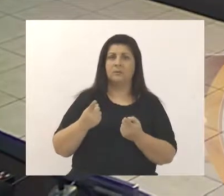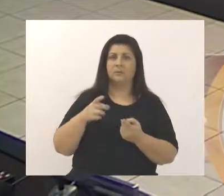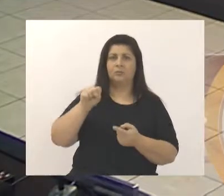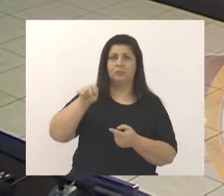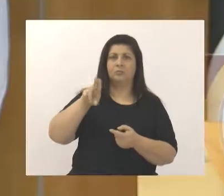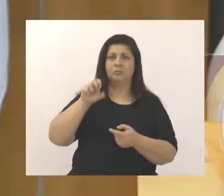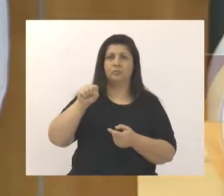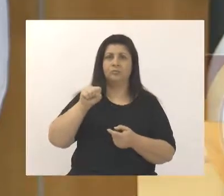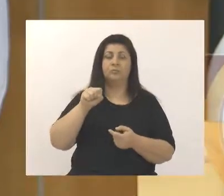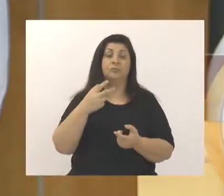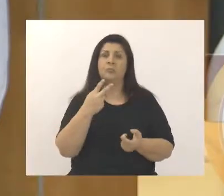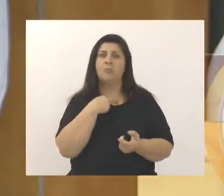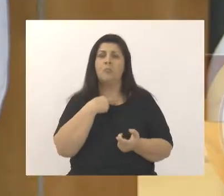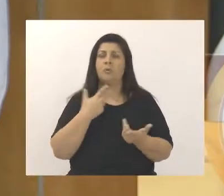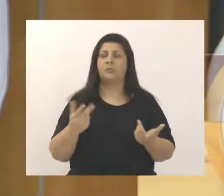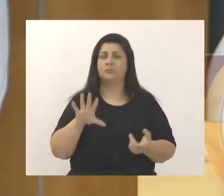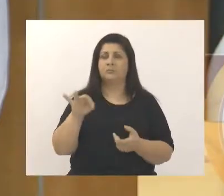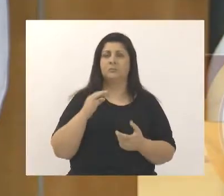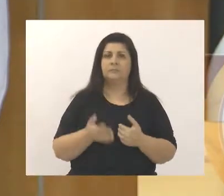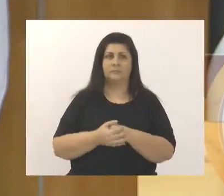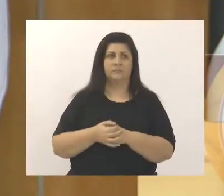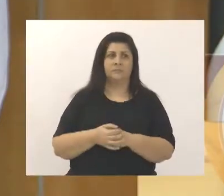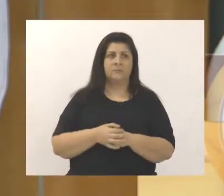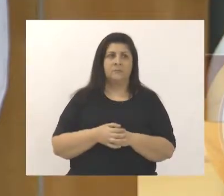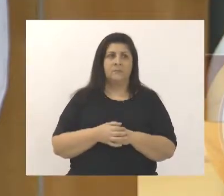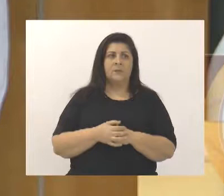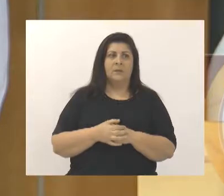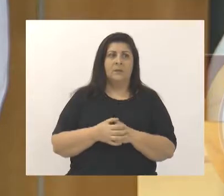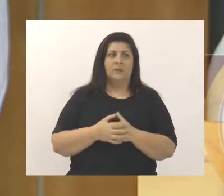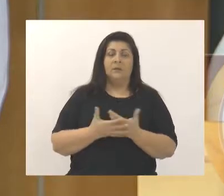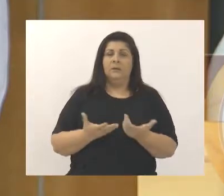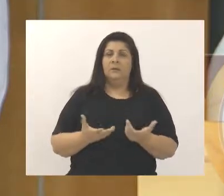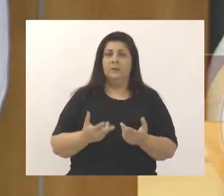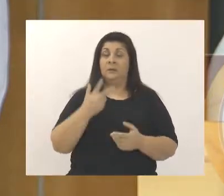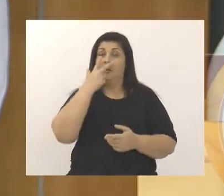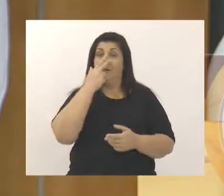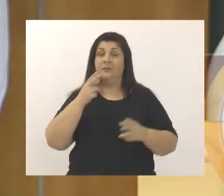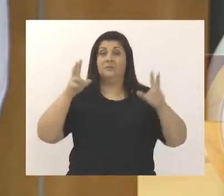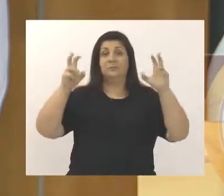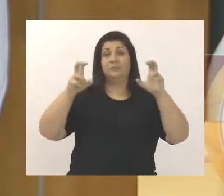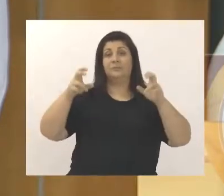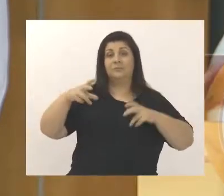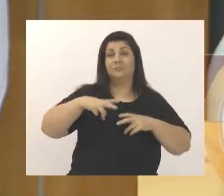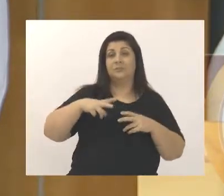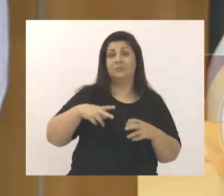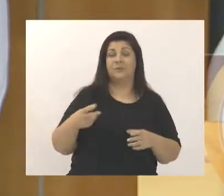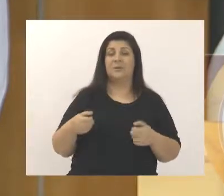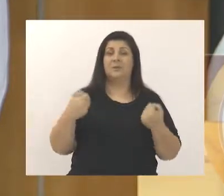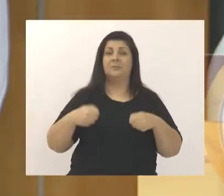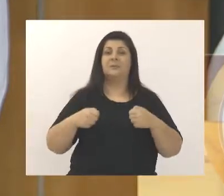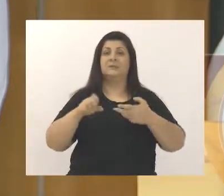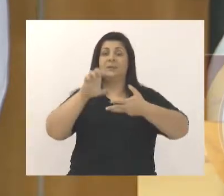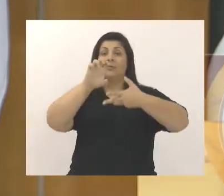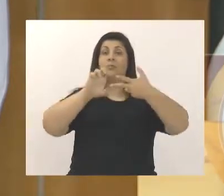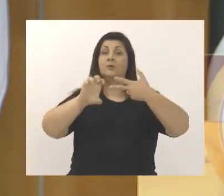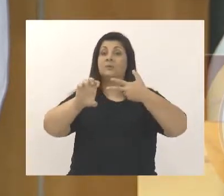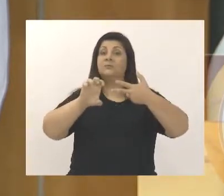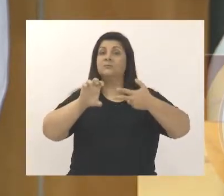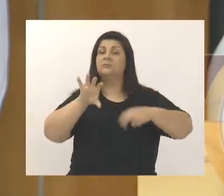Mas eu acho assim, eu acho que essas questões burocráticas, eu acho que cabe ao executivo, do que vai fazer,